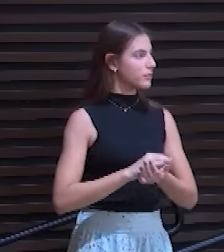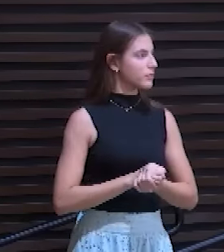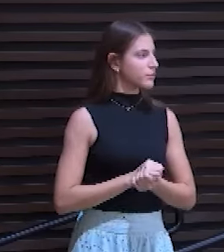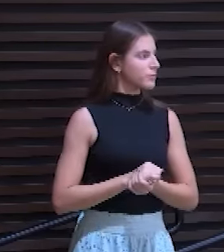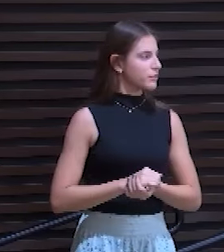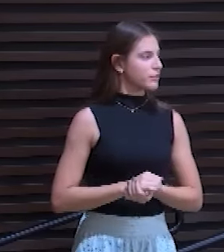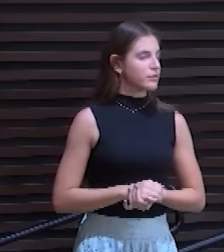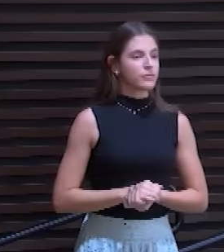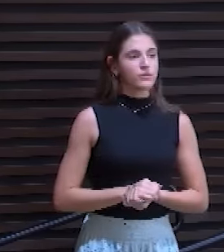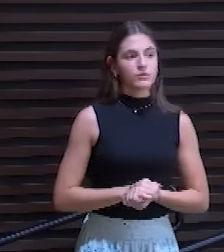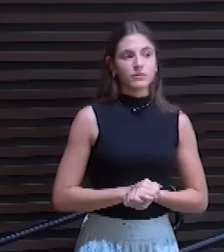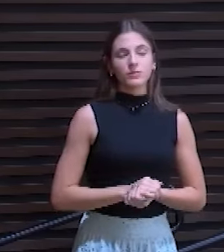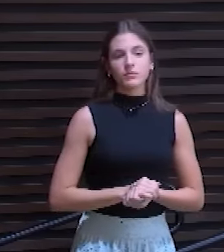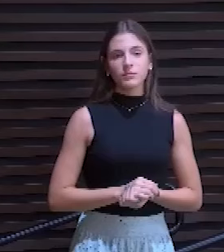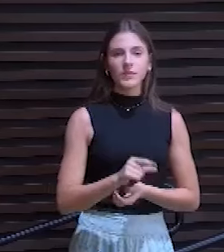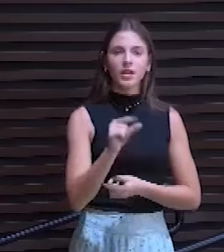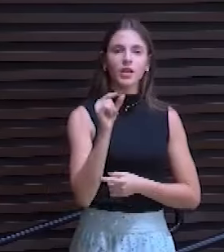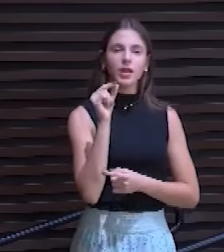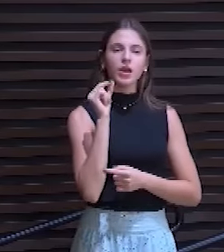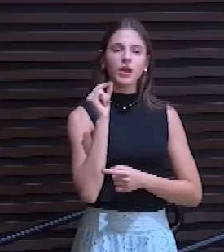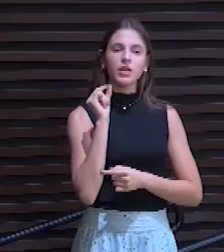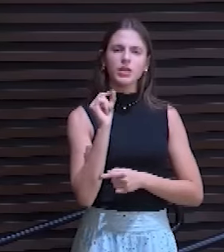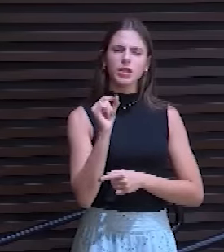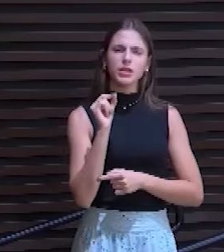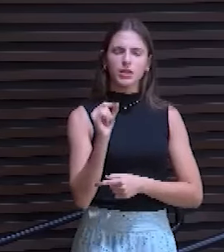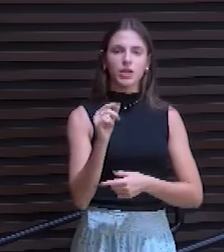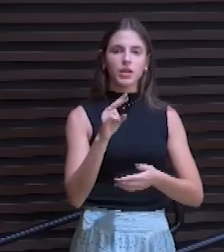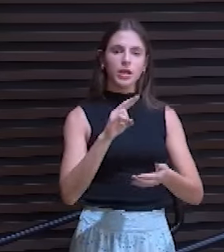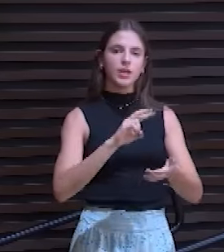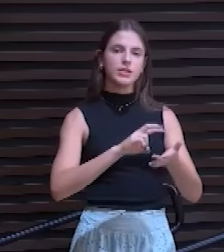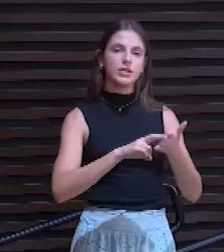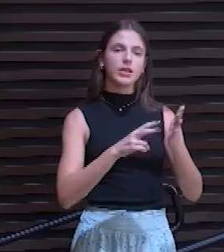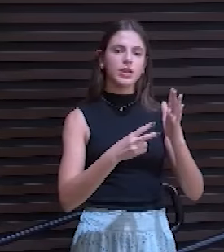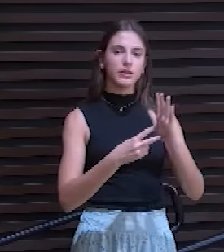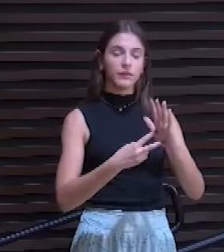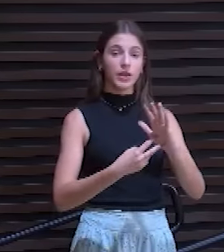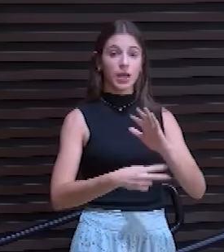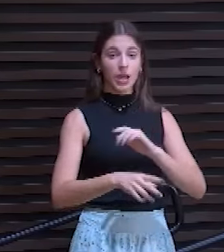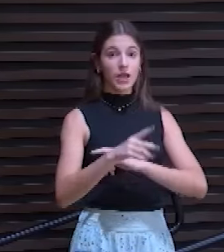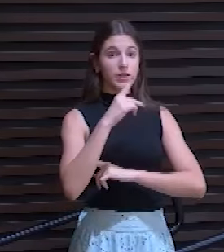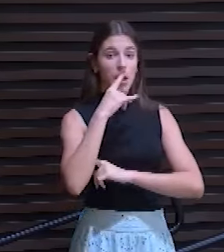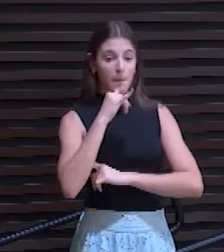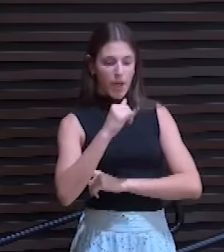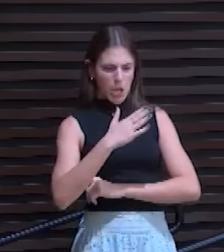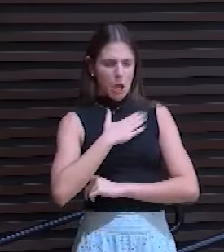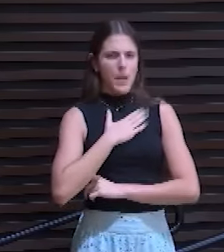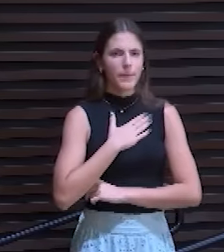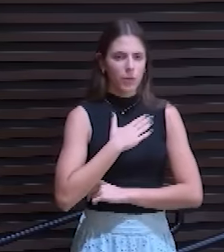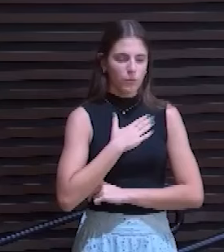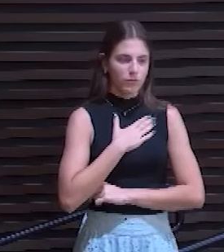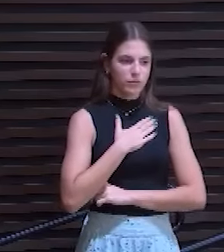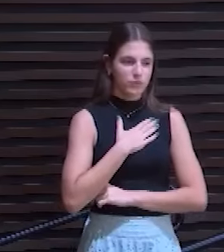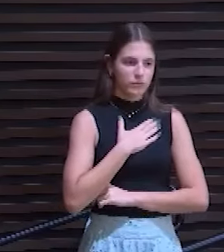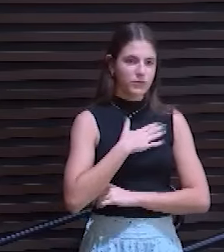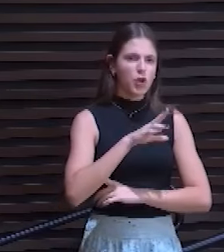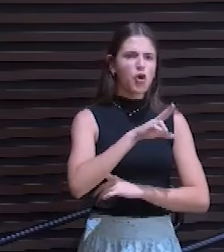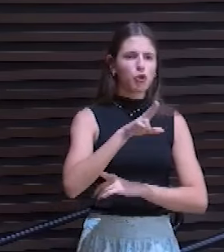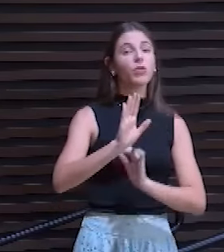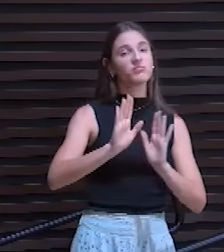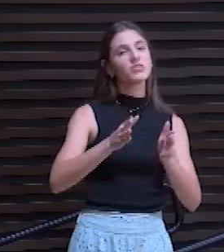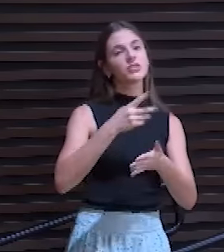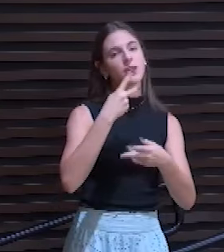Agora, o que é essa paternidade de propriedade? O nome já fala,